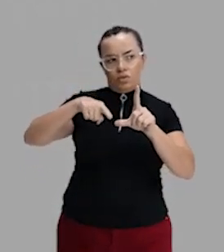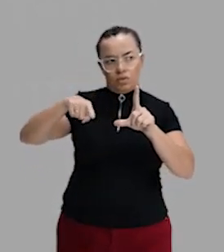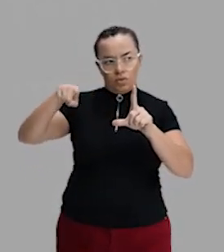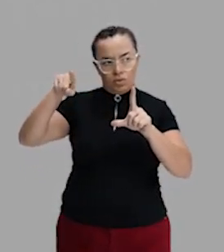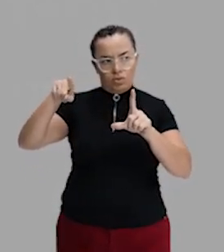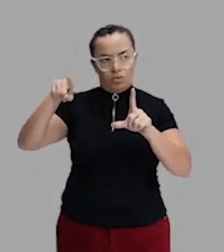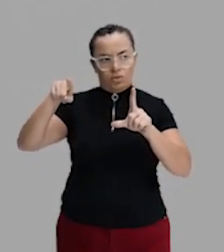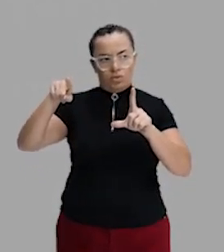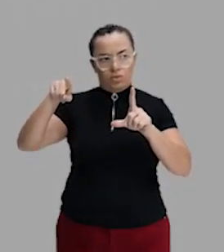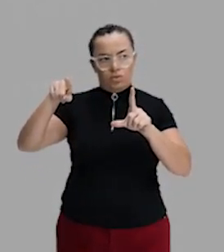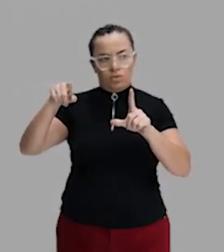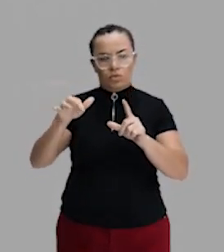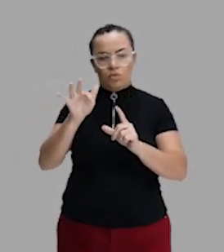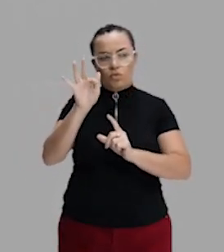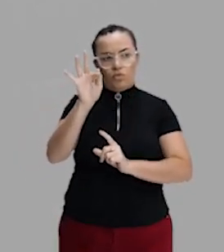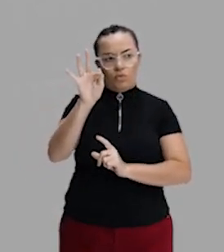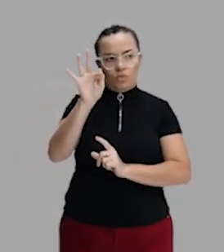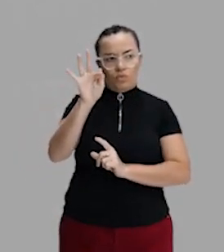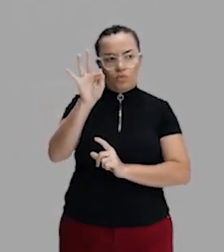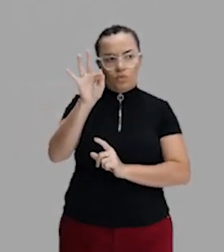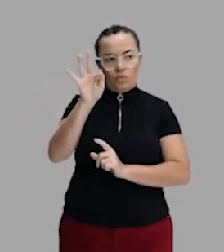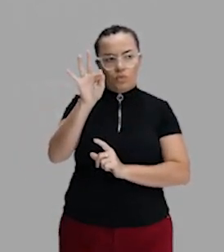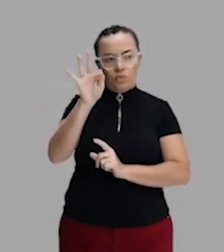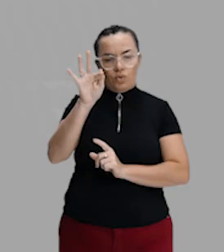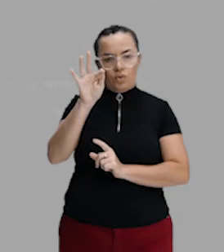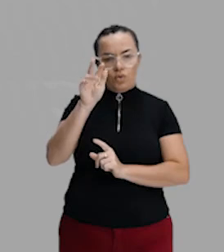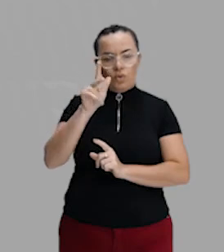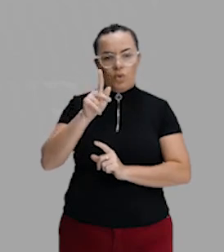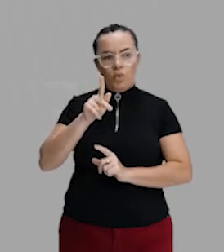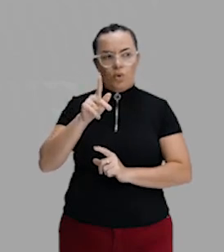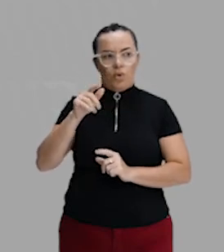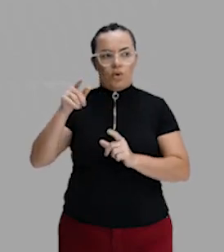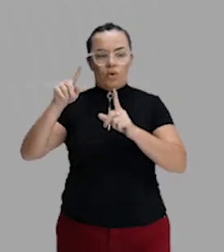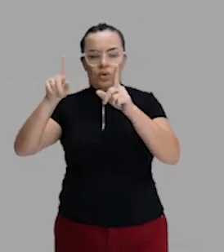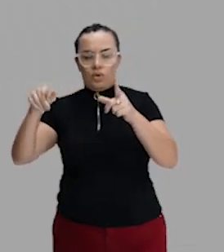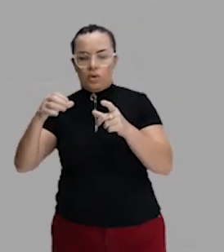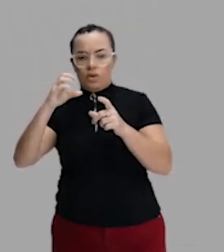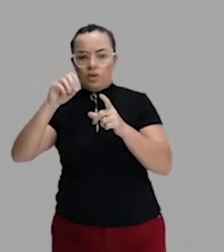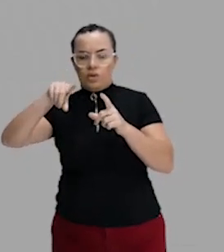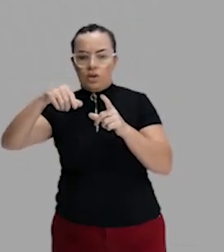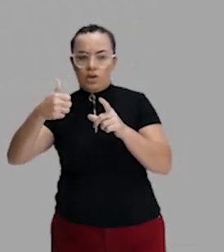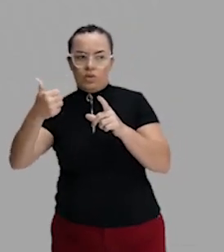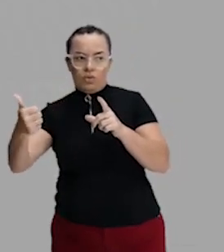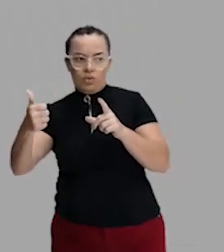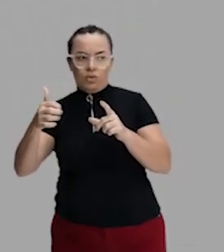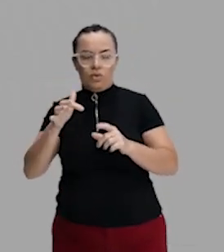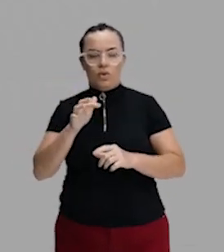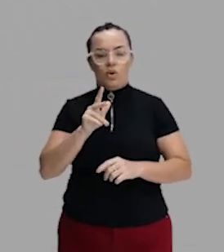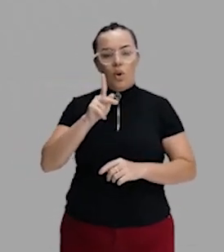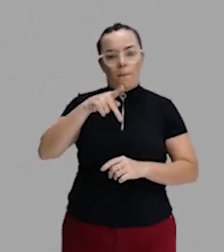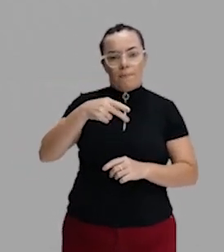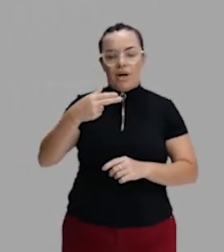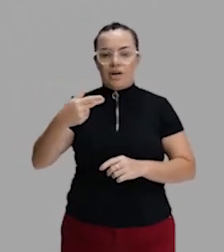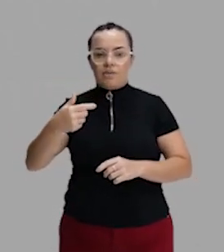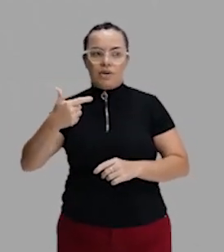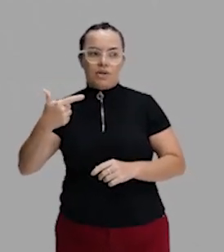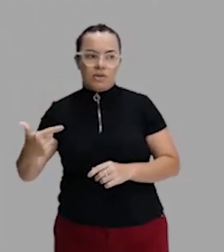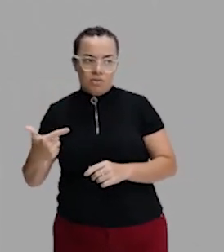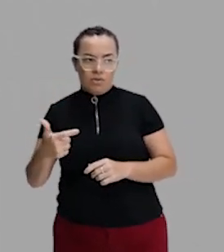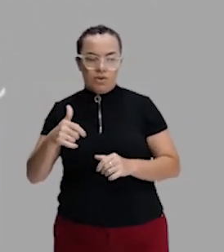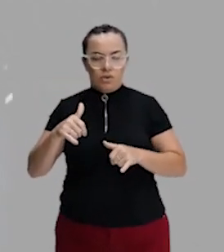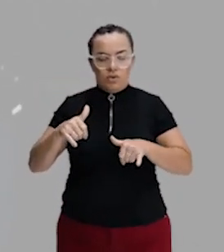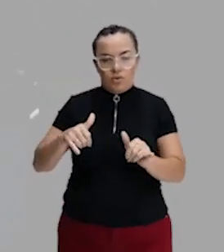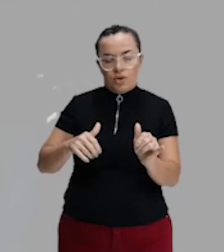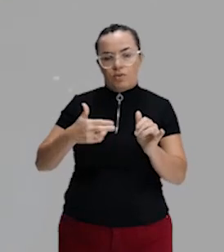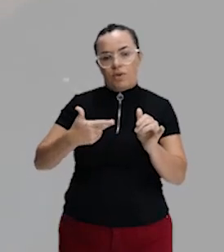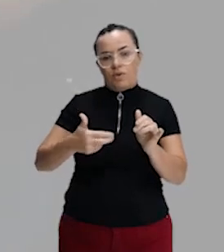foco, equação da reta diretriz, né? E o valor do parâmetro. Tá? Conseguimos extrair através